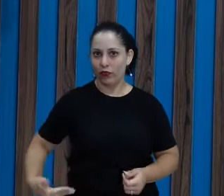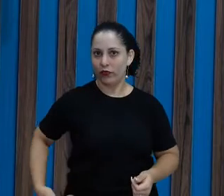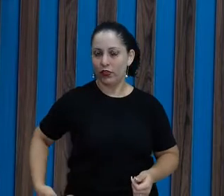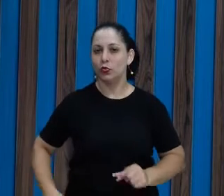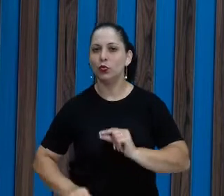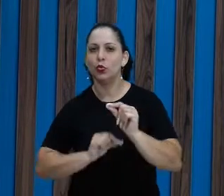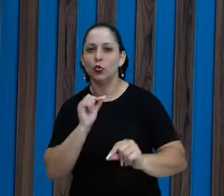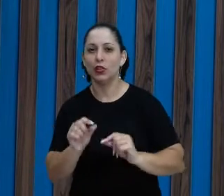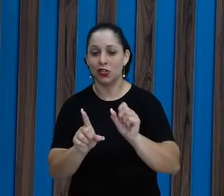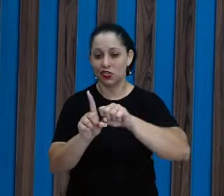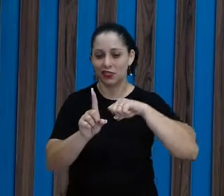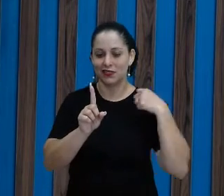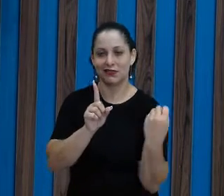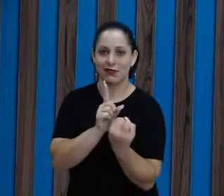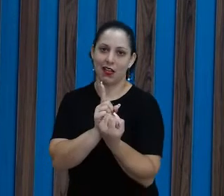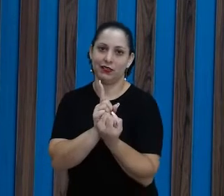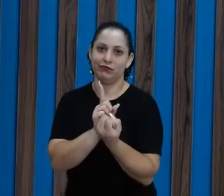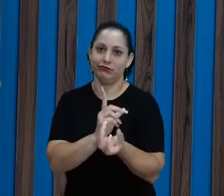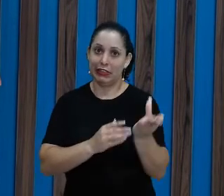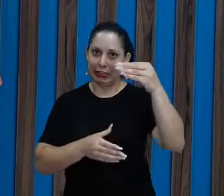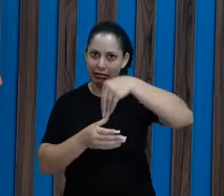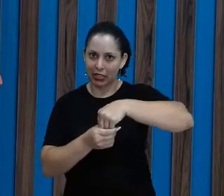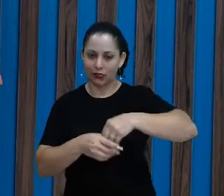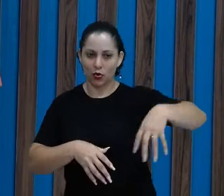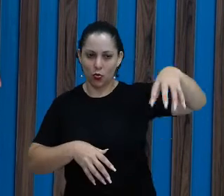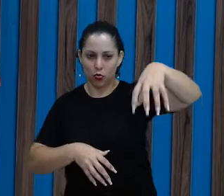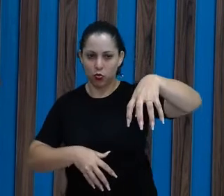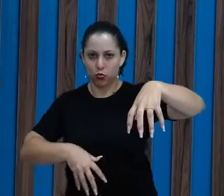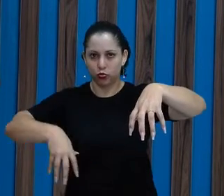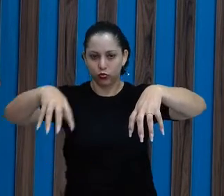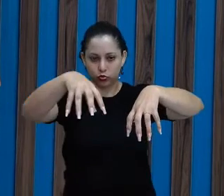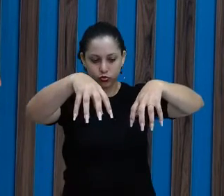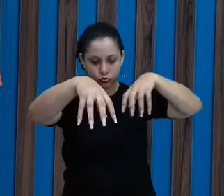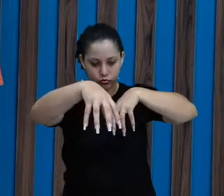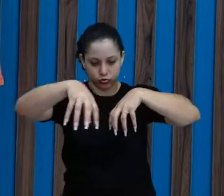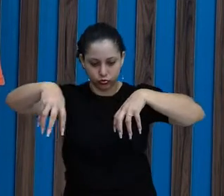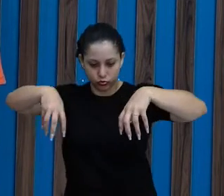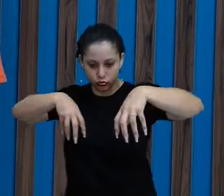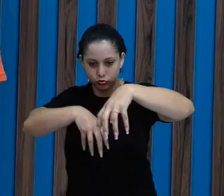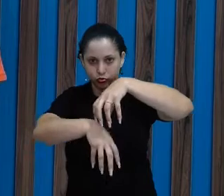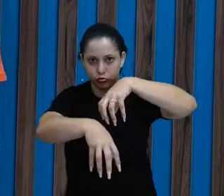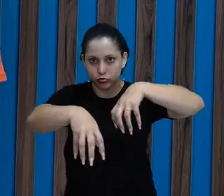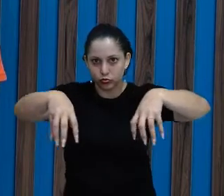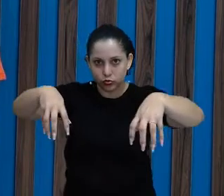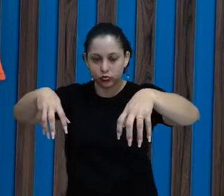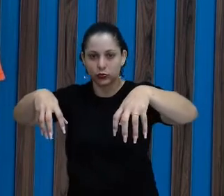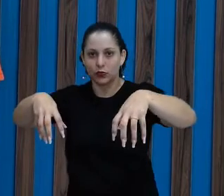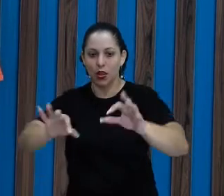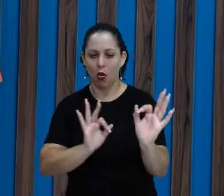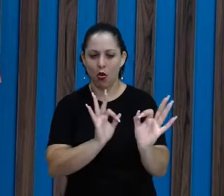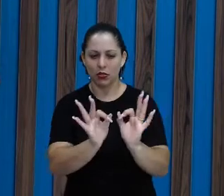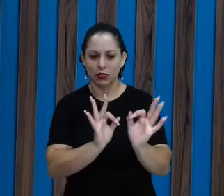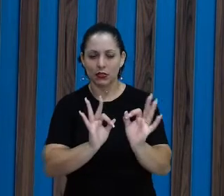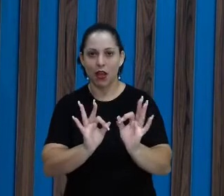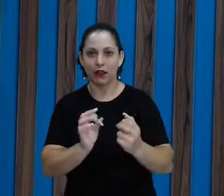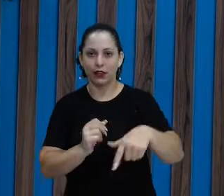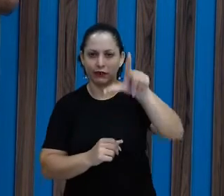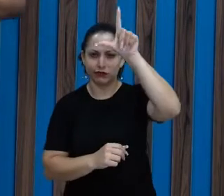da nossa sociedade. Então, a gente tem os órgãos governamentais que fazem a gerência